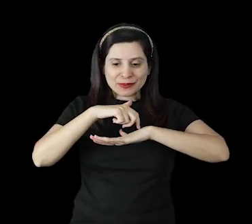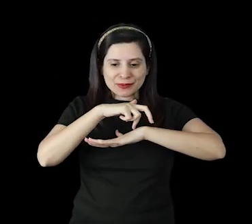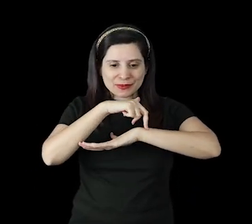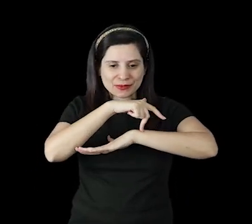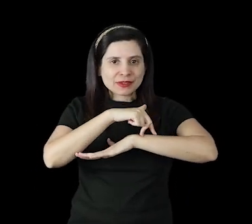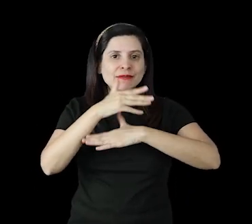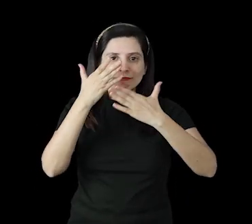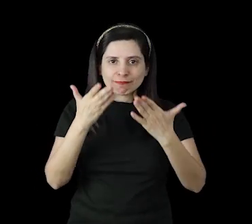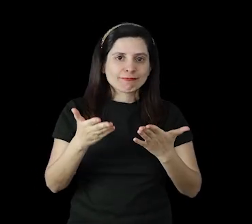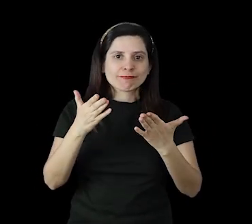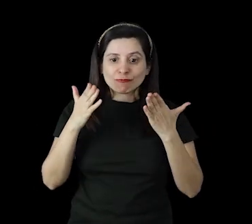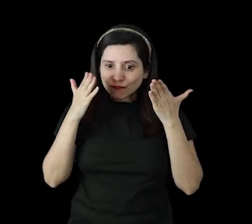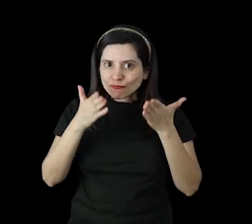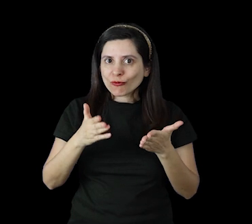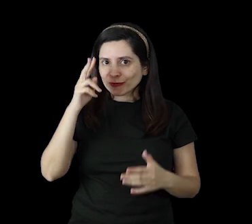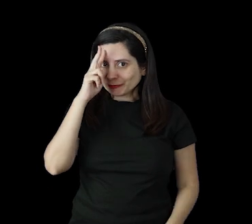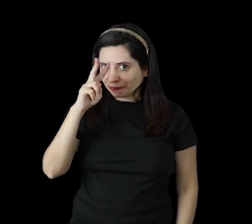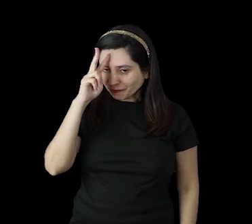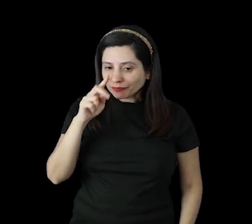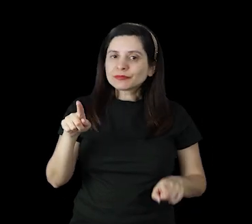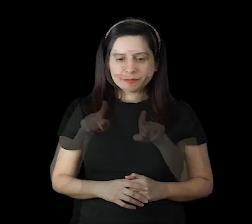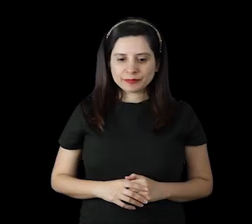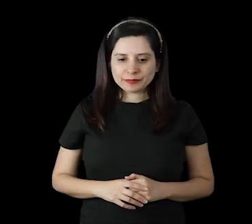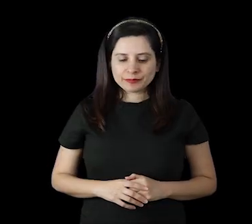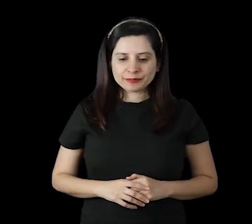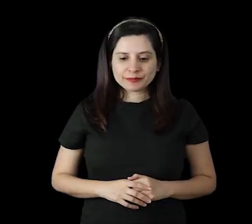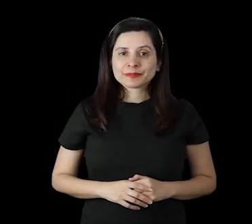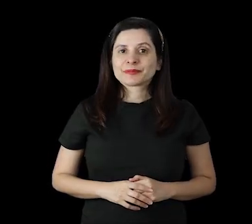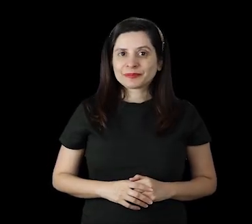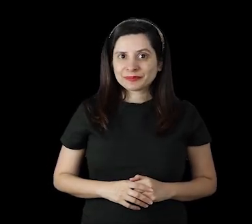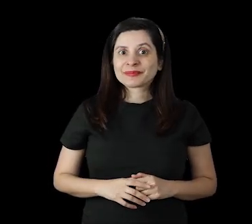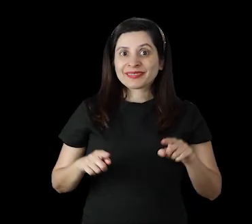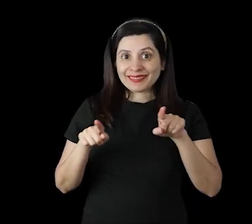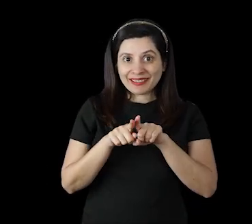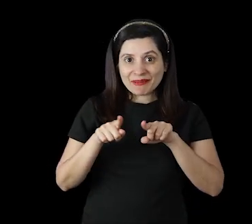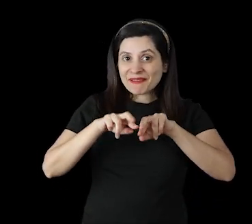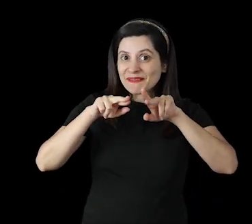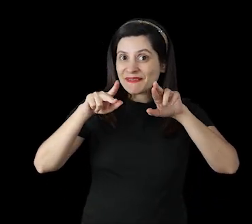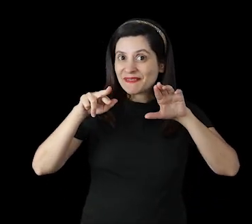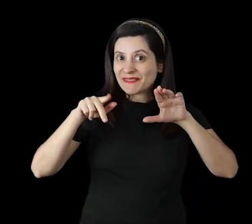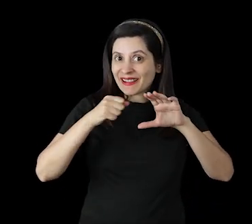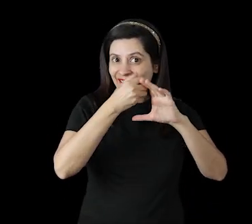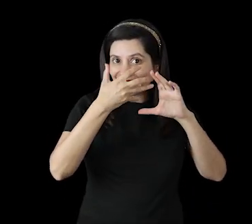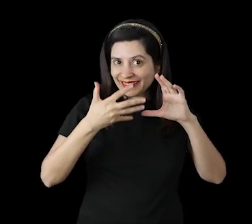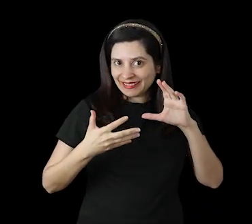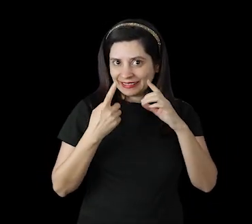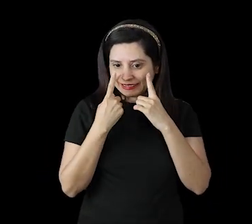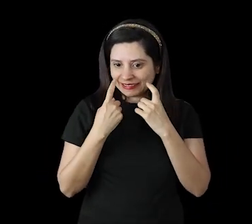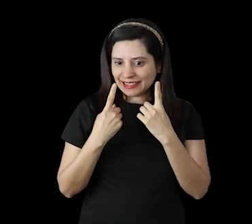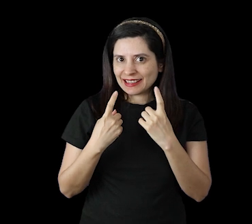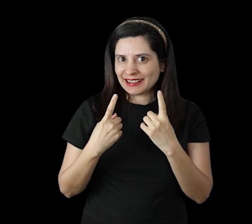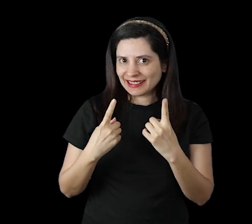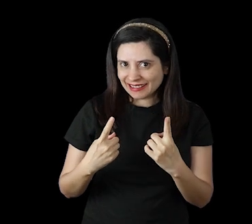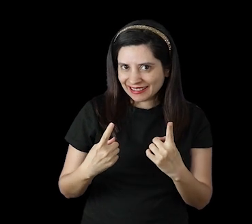motor da história. Aí a gente tem um filho que tem várias características super interessantes, que